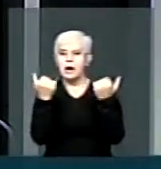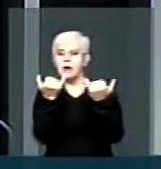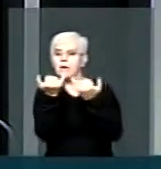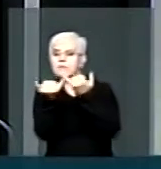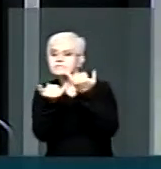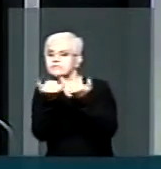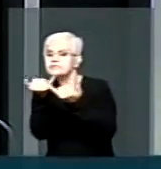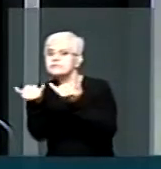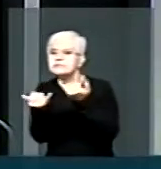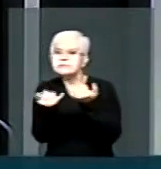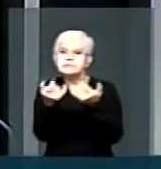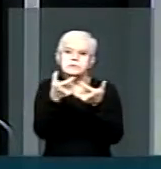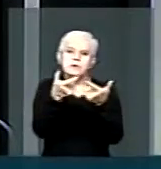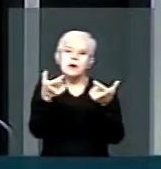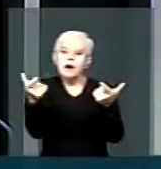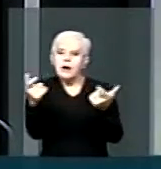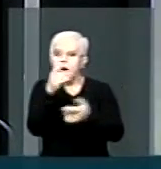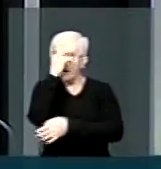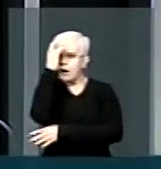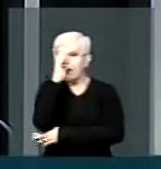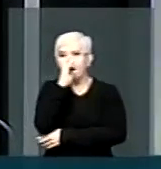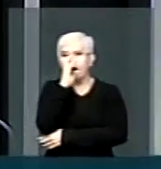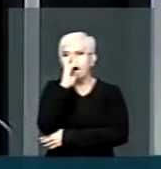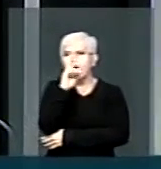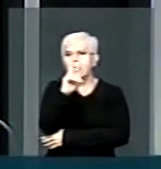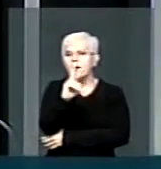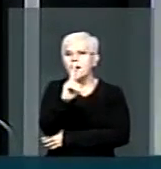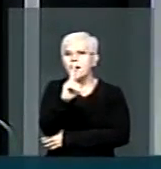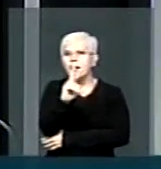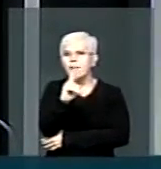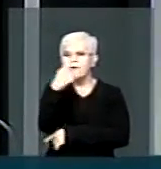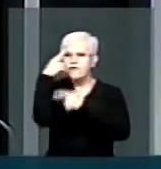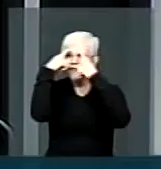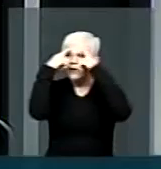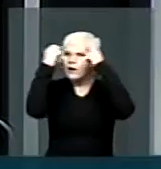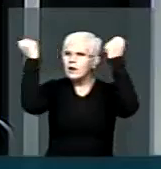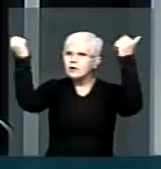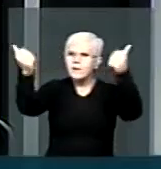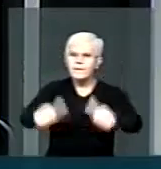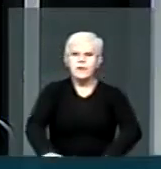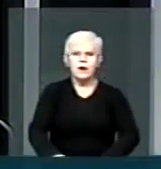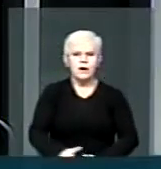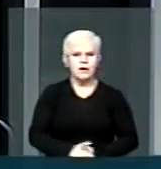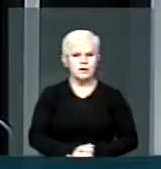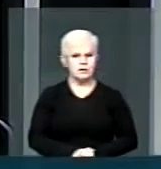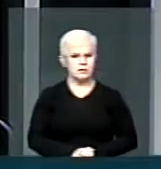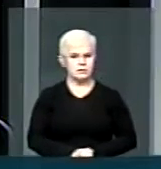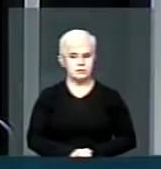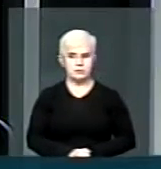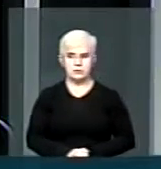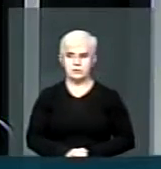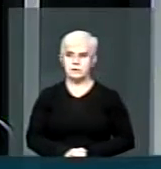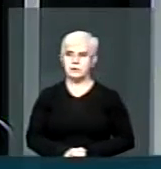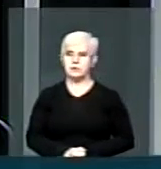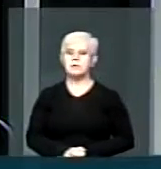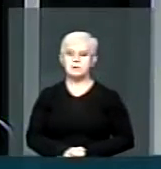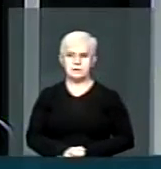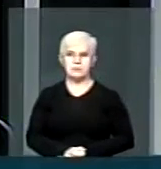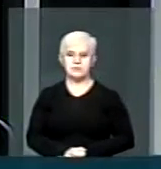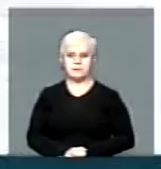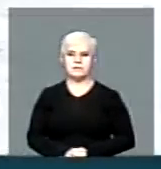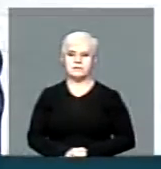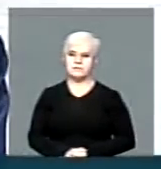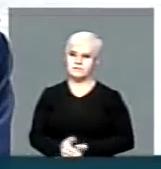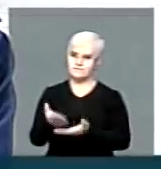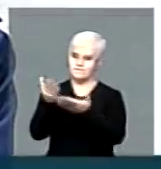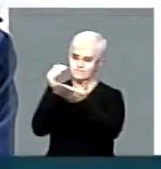aumentar os índices de violência. Vossa Excelência, permite, deputado Rosana Pereira, Vossa Excelência está fazendo na tarde de hoje, nesse grande expediente,